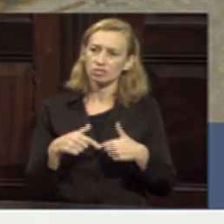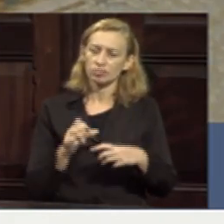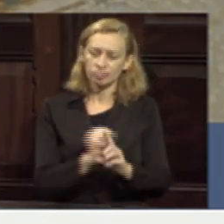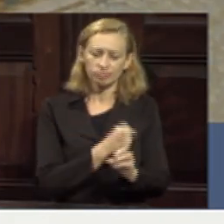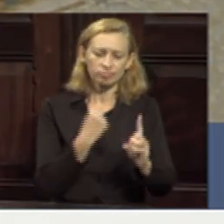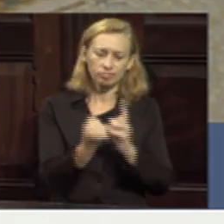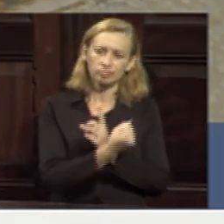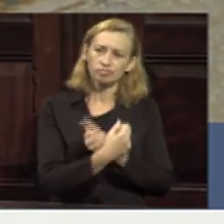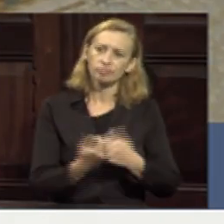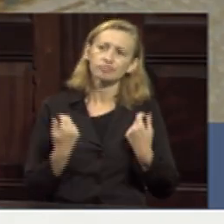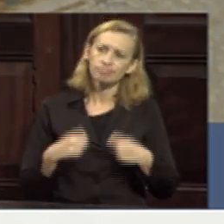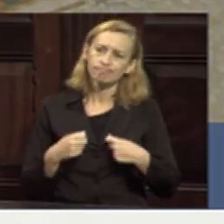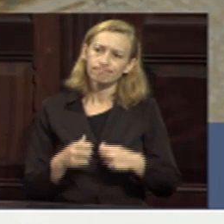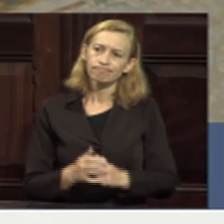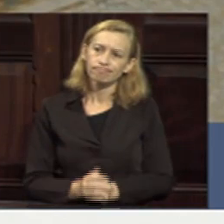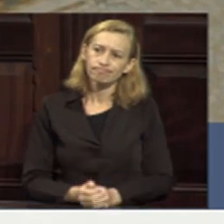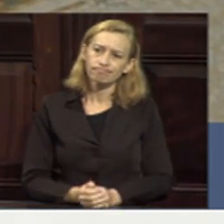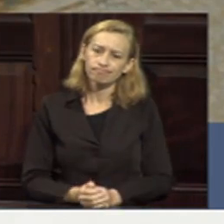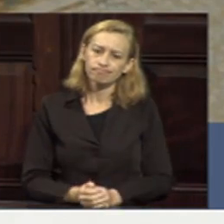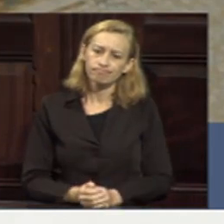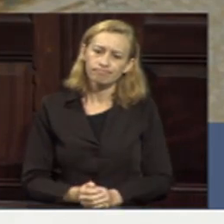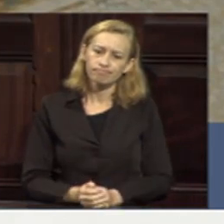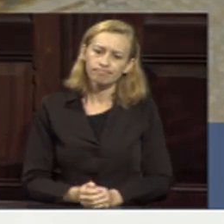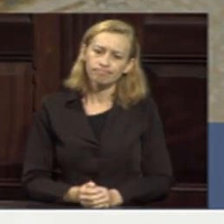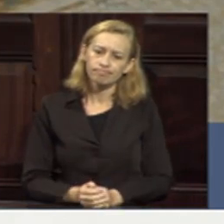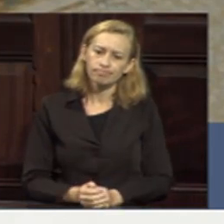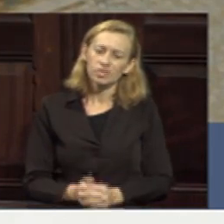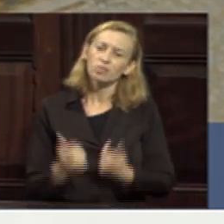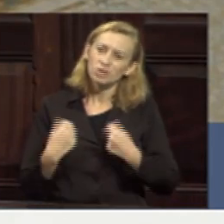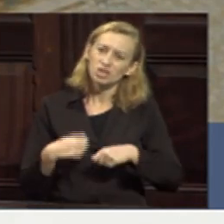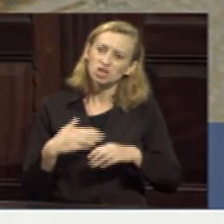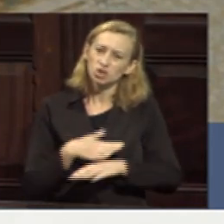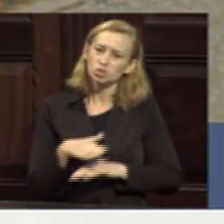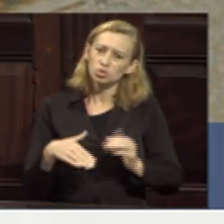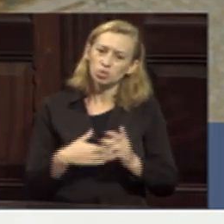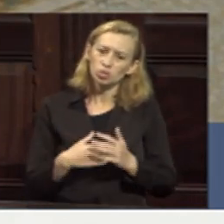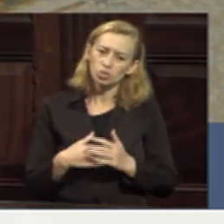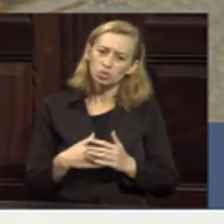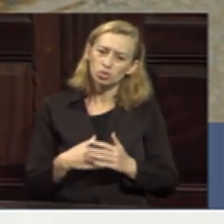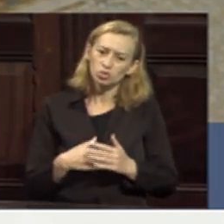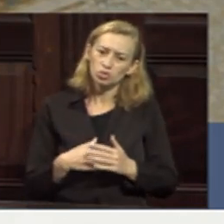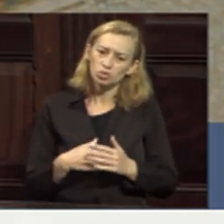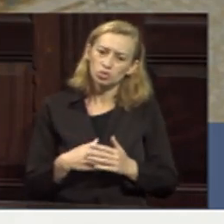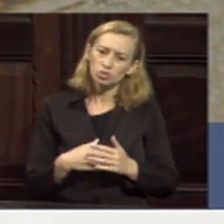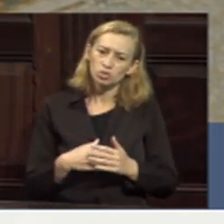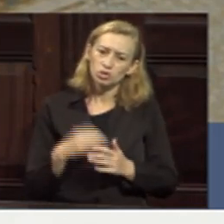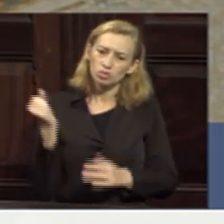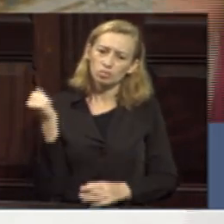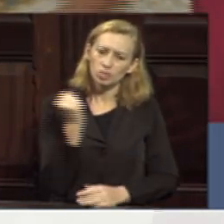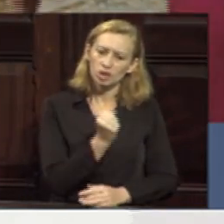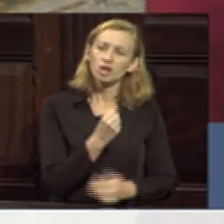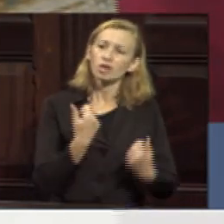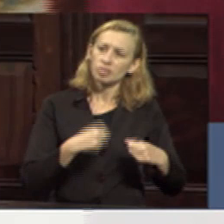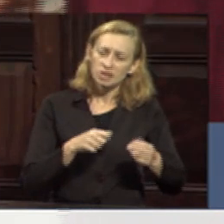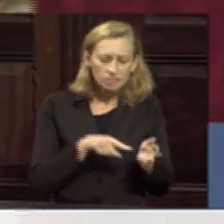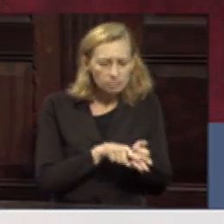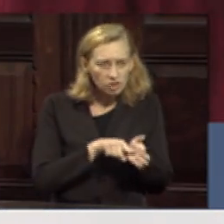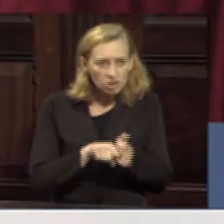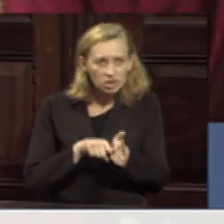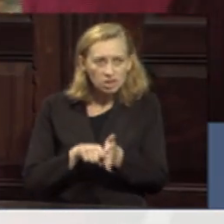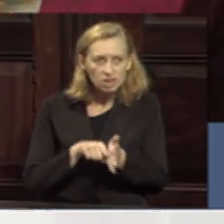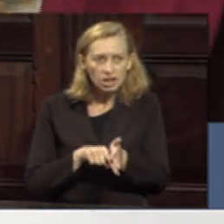humana. É preciso que todo crime seja apurado com rigor e com